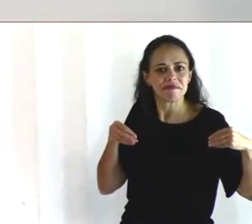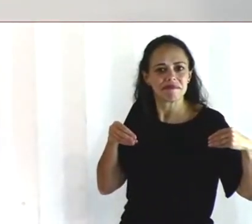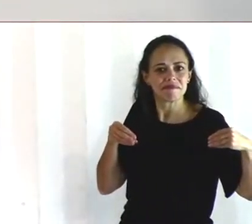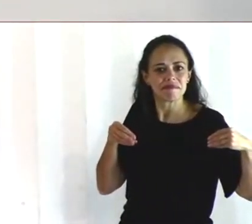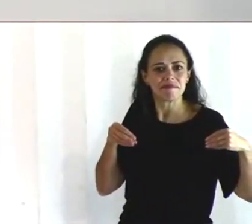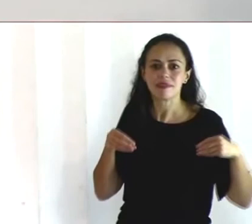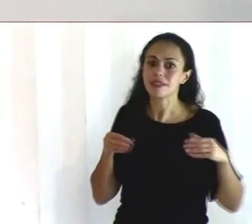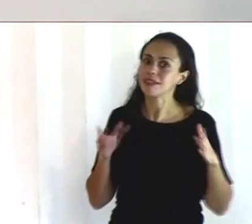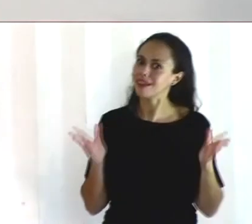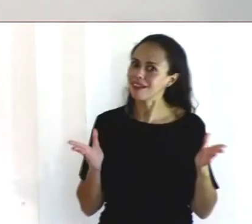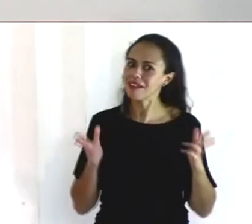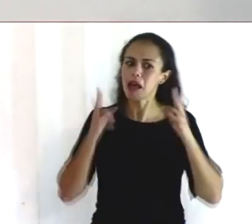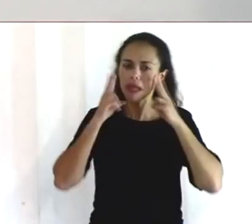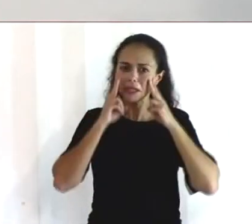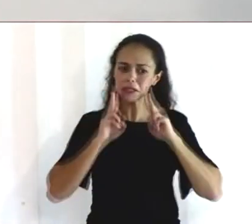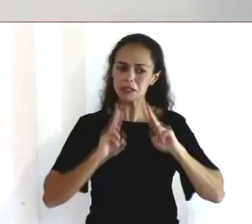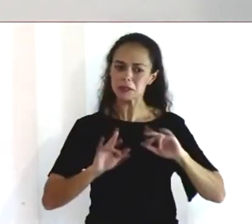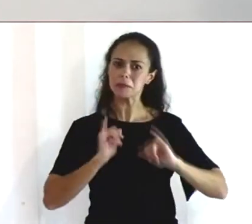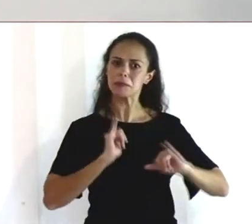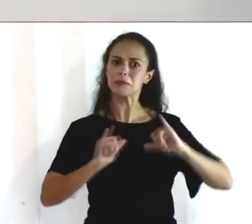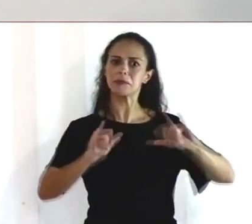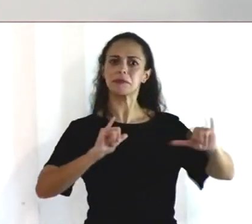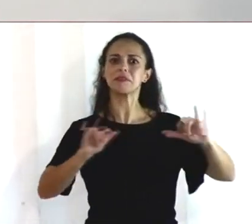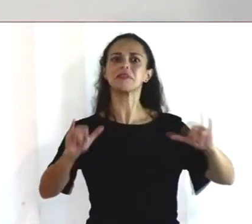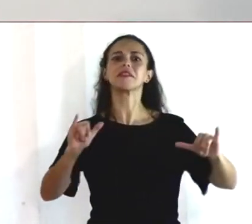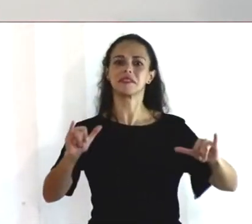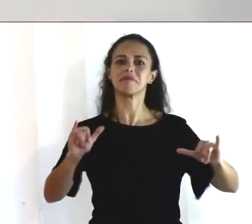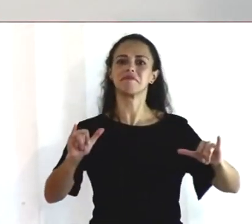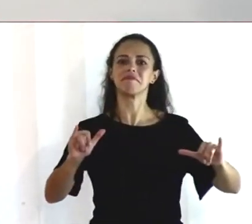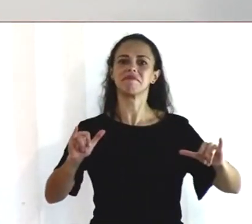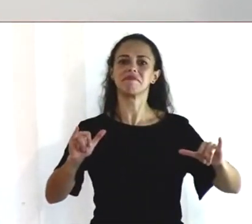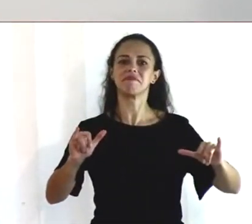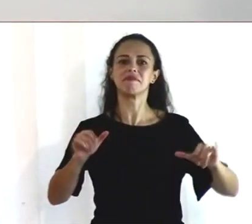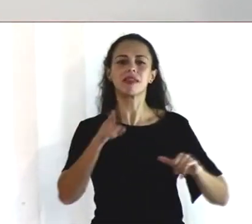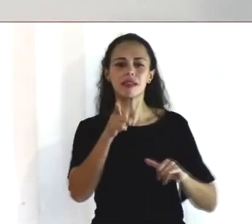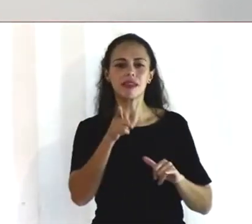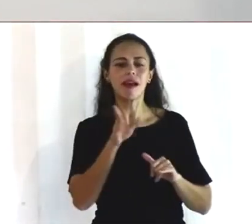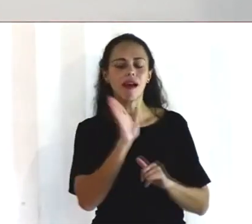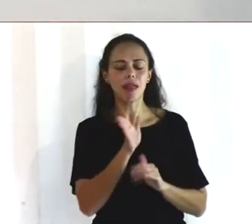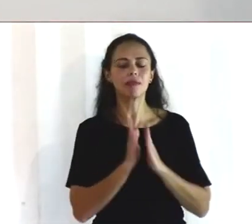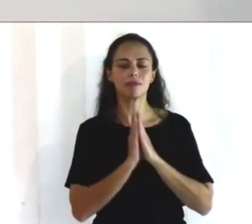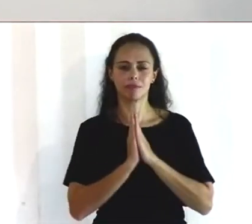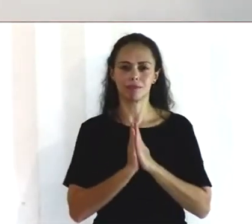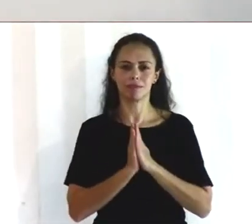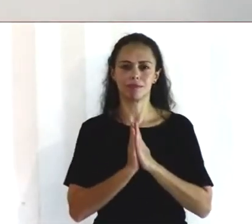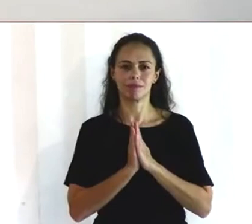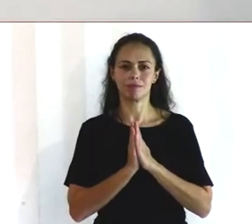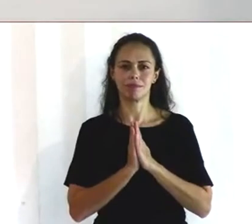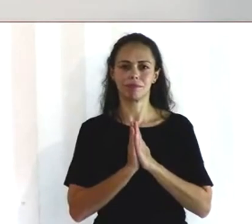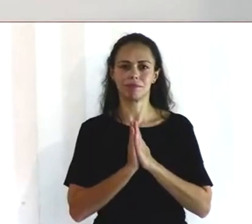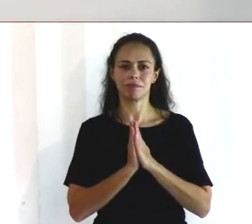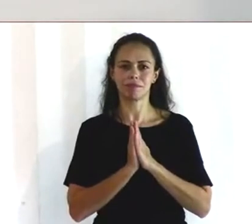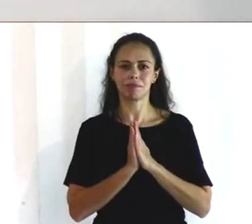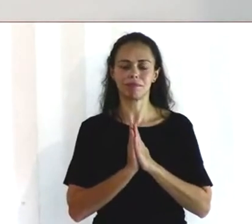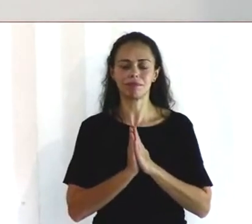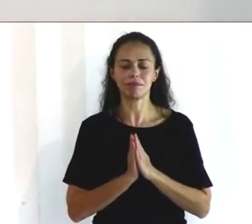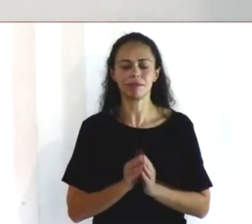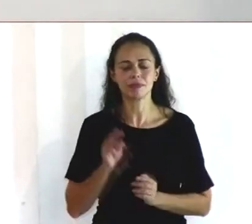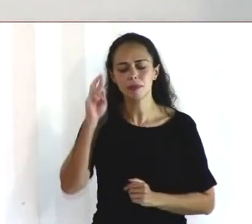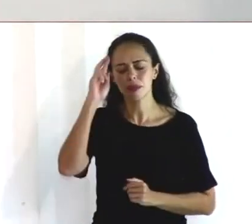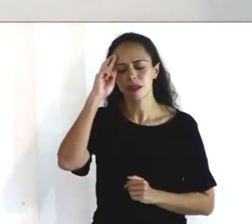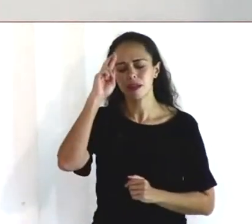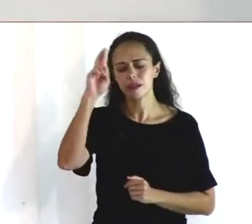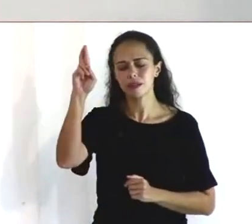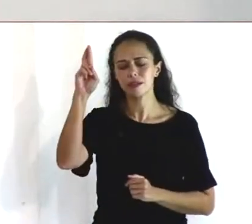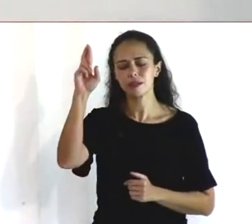o testemunho que é devido ao Senhor. Feche os seus olhos, por favor. Senhor Deus, ninguém está nos vendo agora,